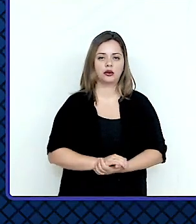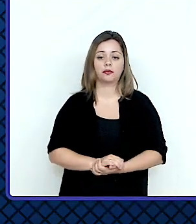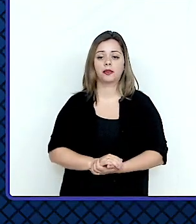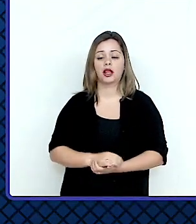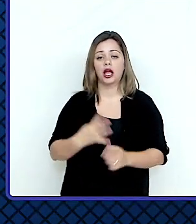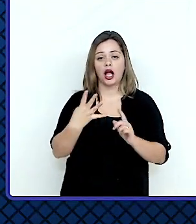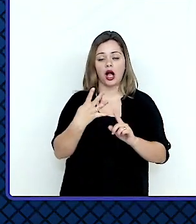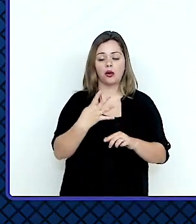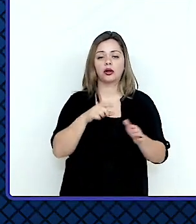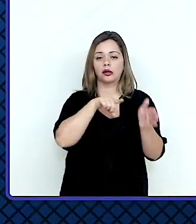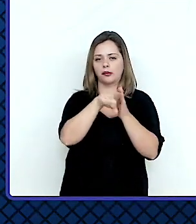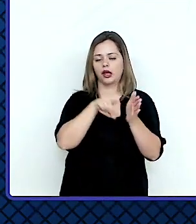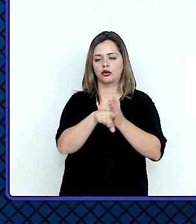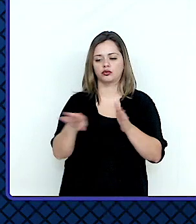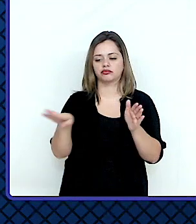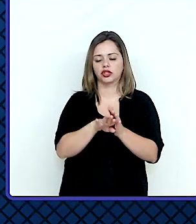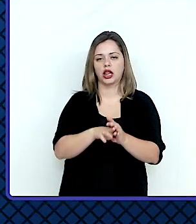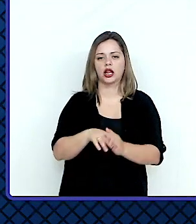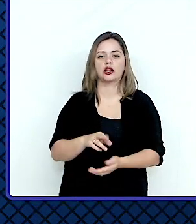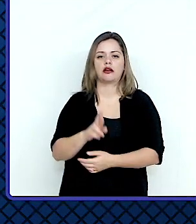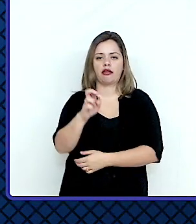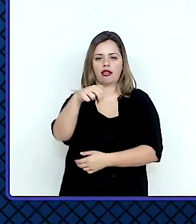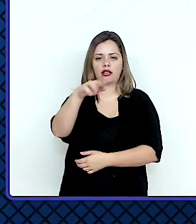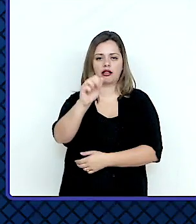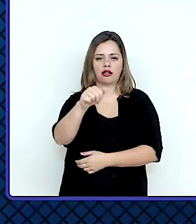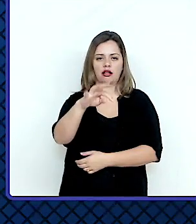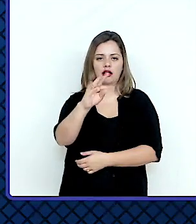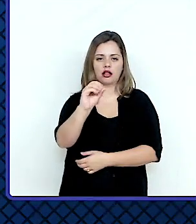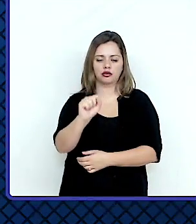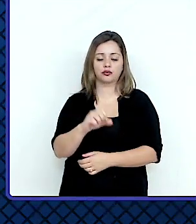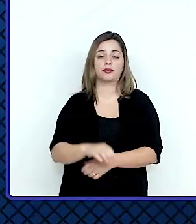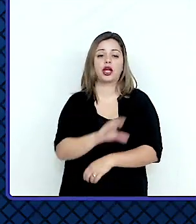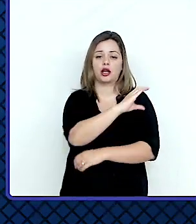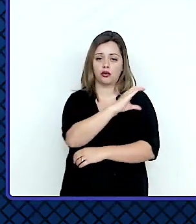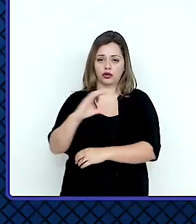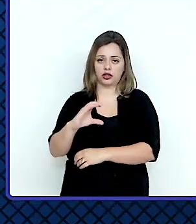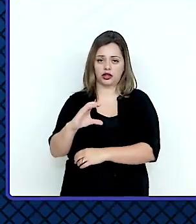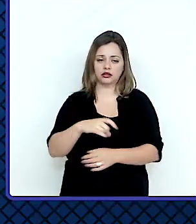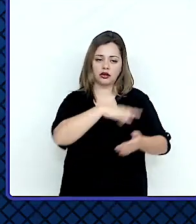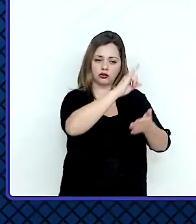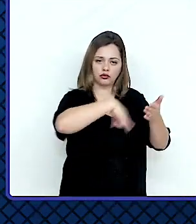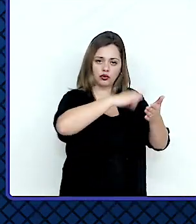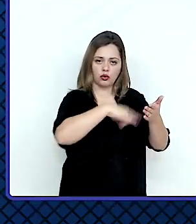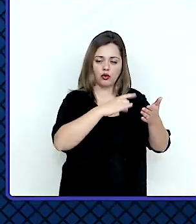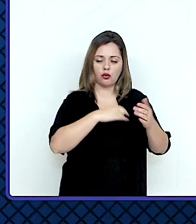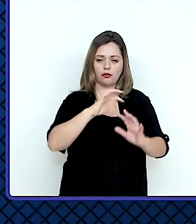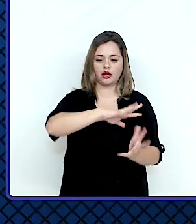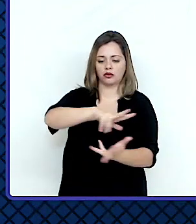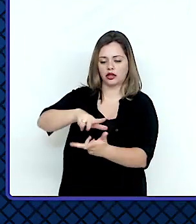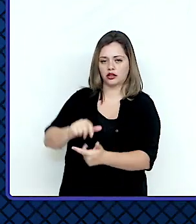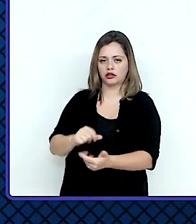A quarta pergunta vem do senhor Renato Silva, que é coordenador de certificação internacional do